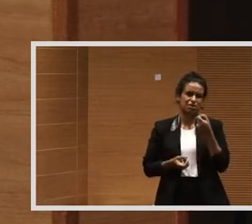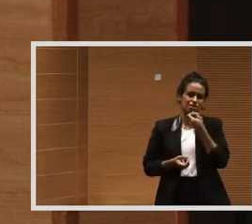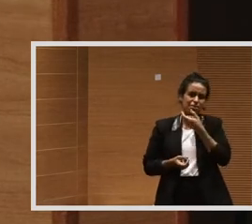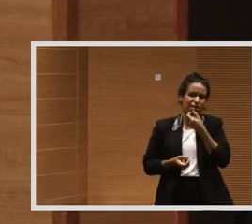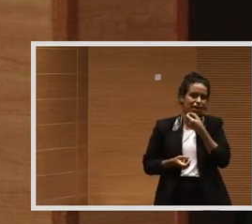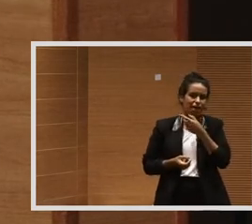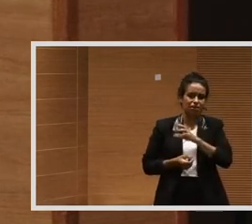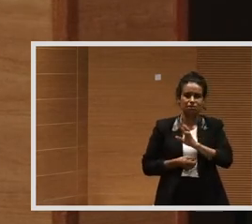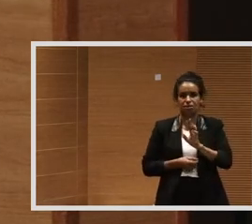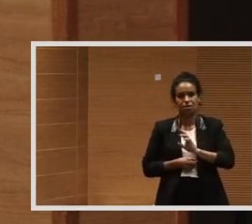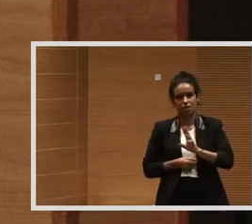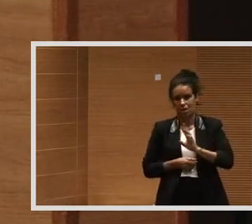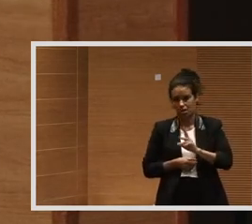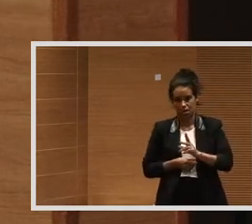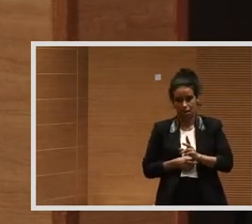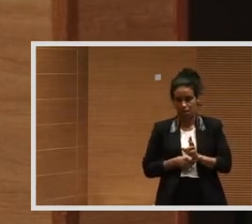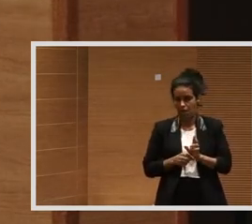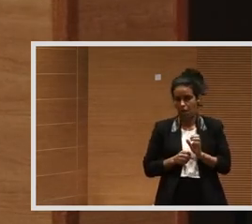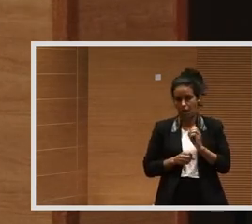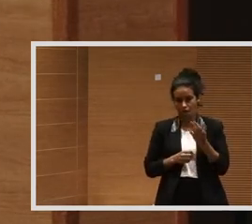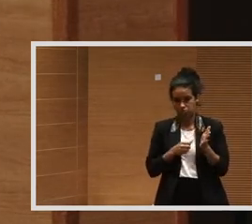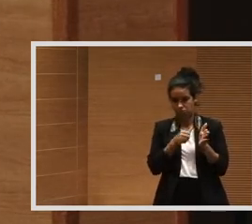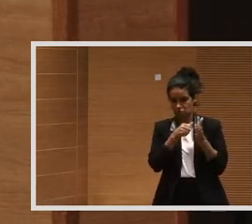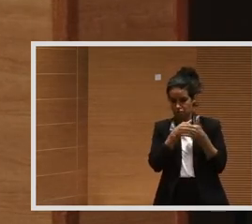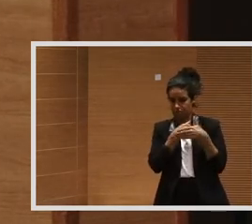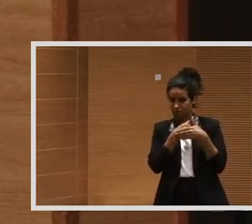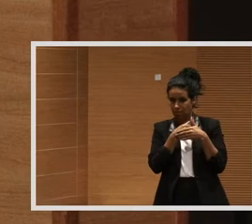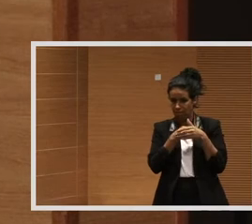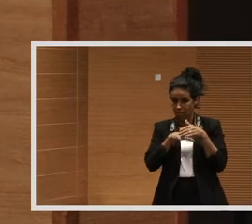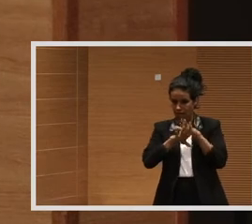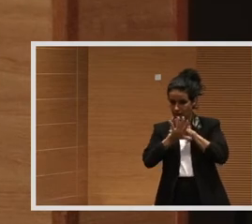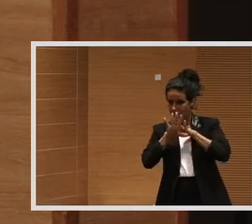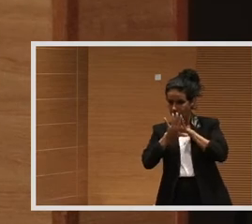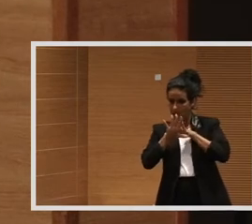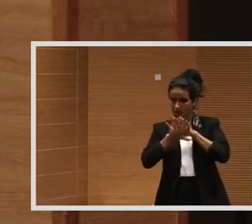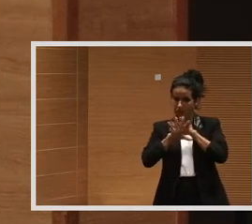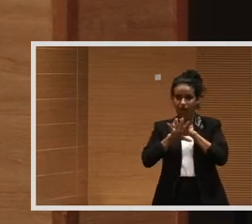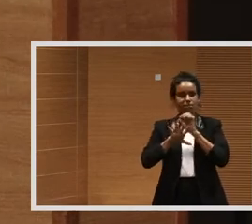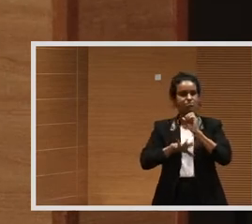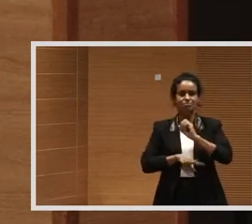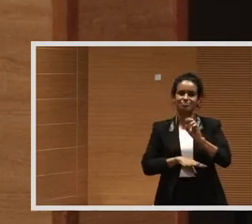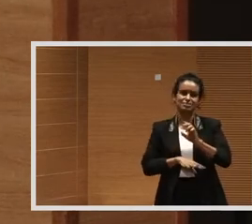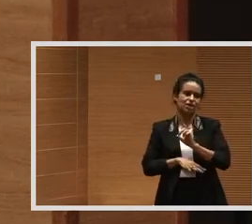não como escondendo o interesse, mas com o conflito de interesse,